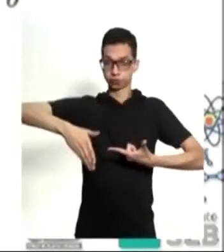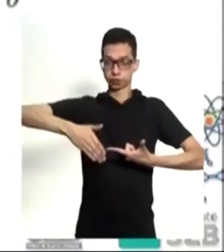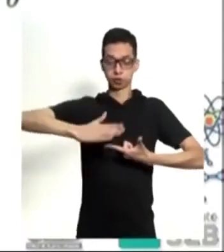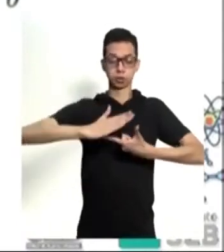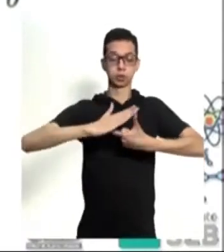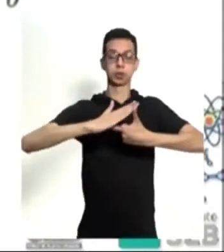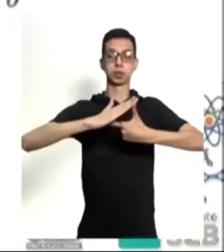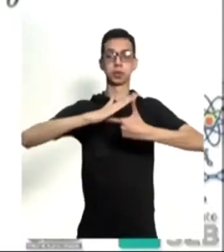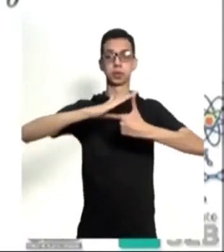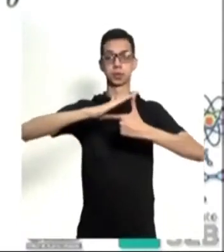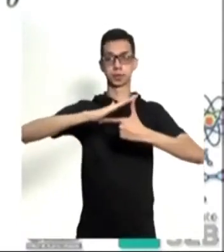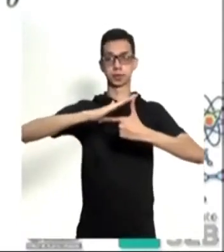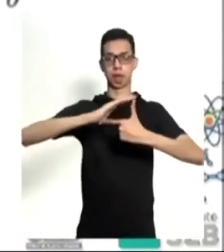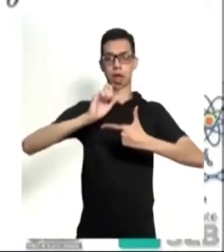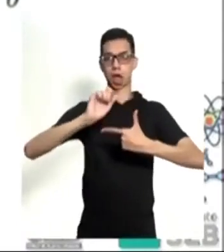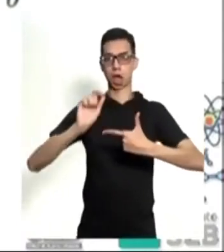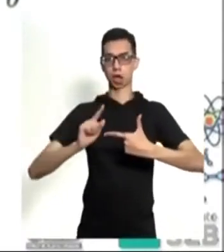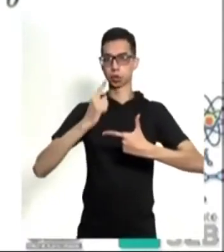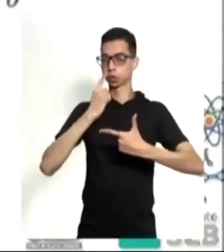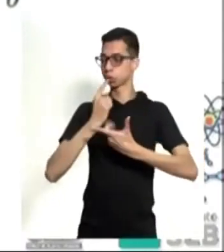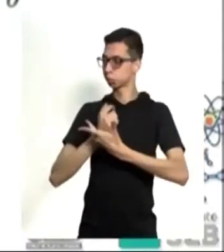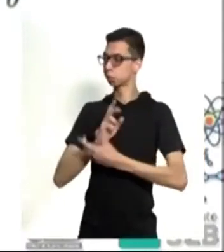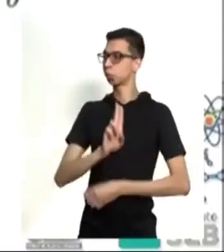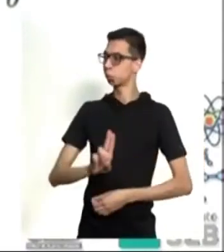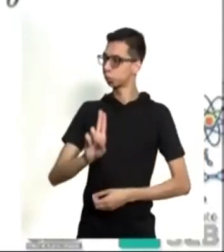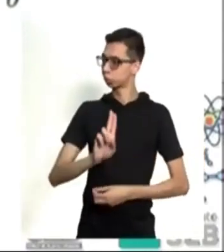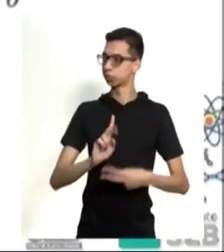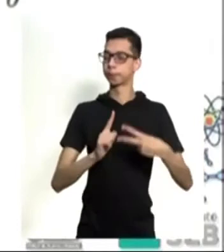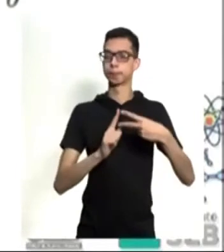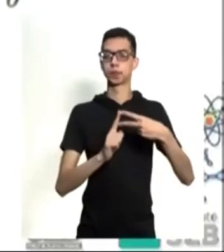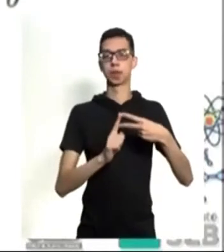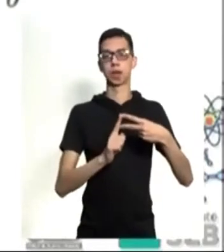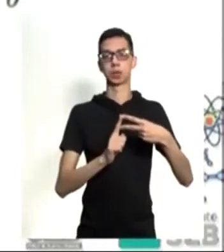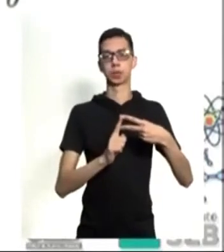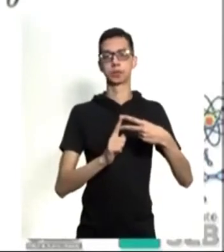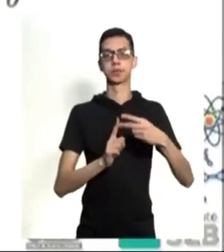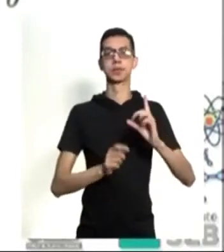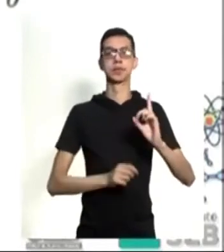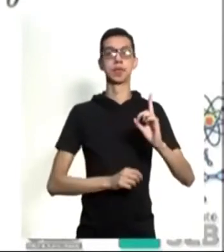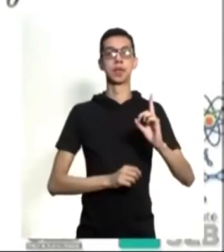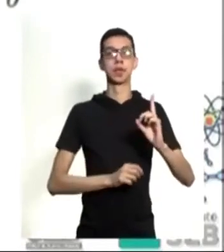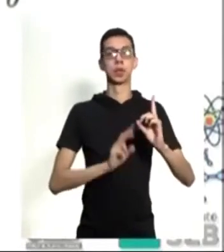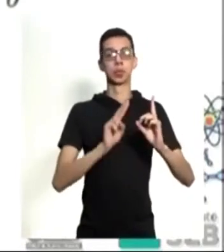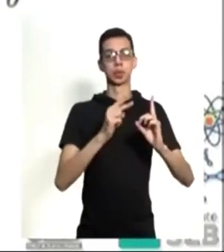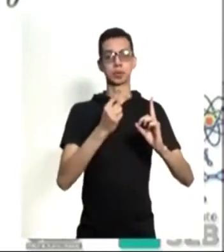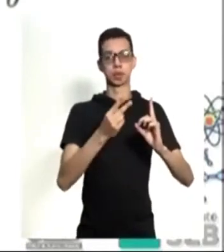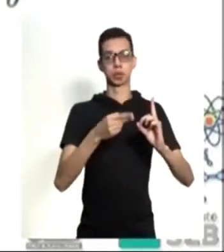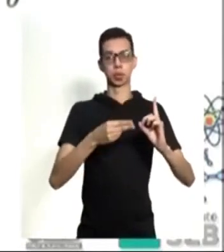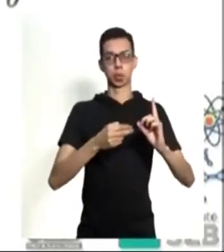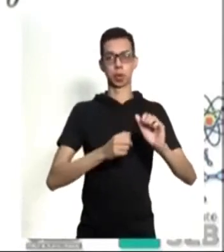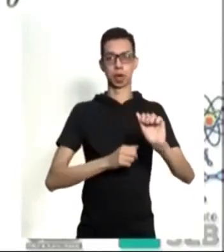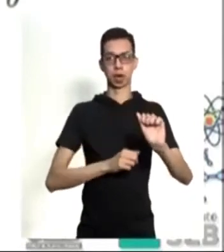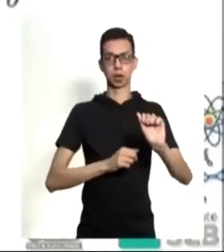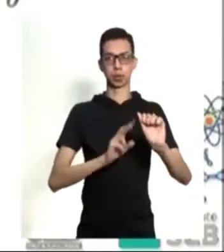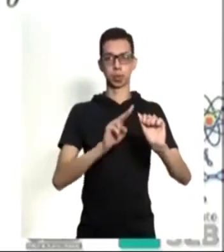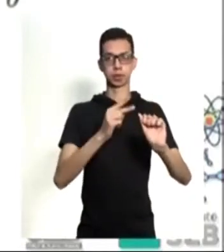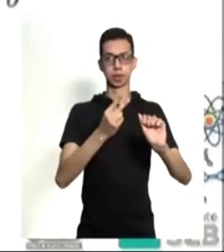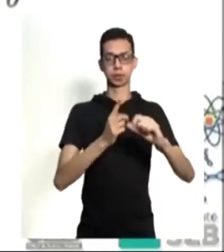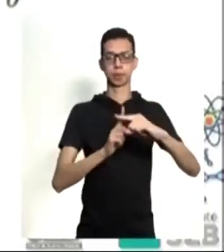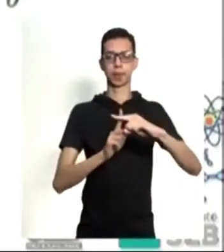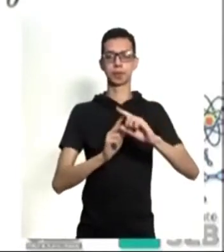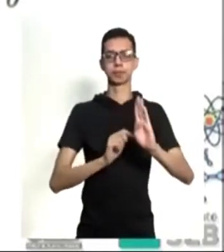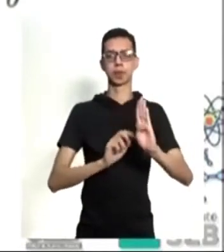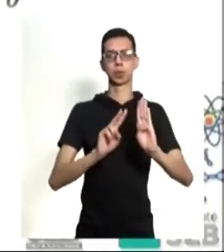para você. Apliquei o Pitágoras. D quadrado é A quadrado mais B quadrado. Não me interessa o D quadrado, professor,